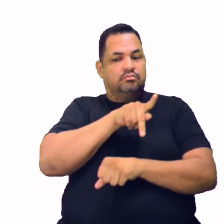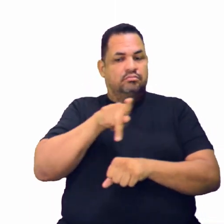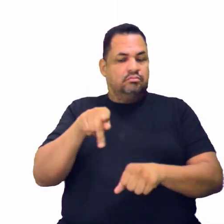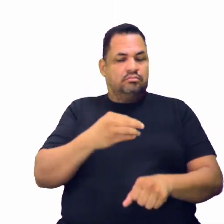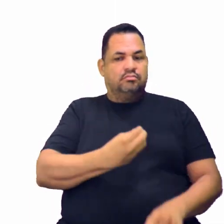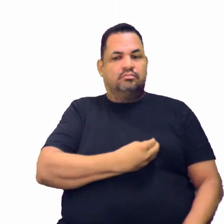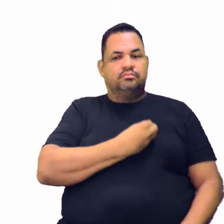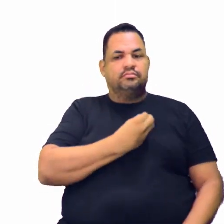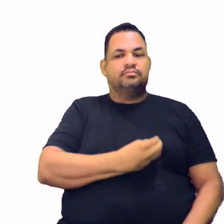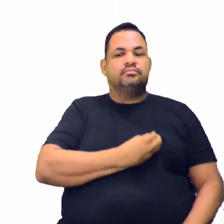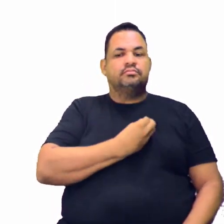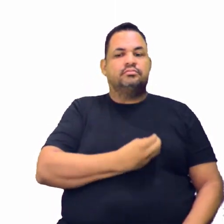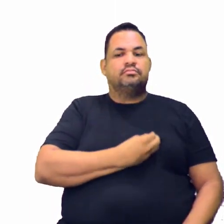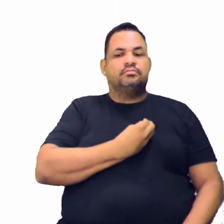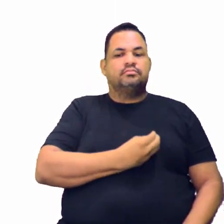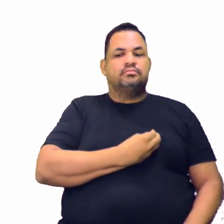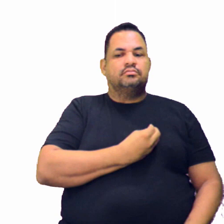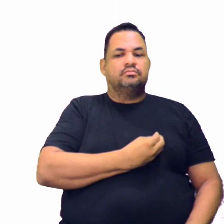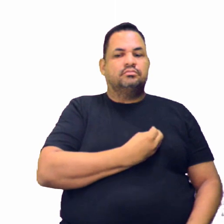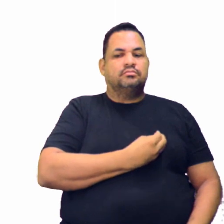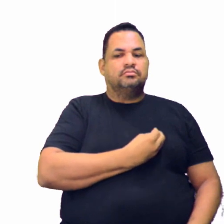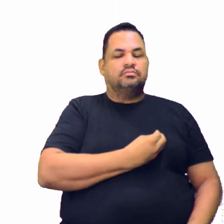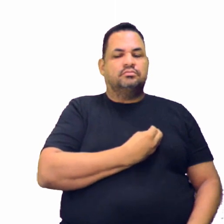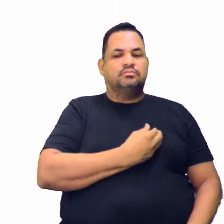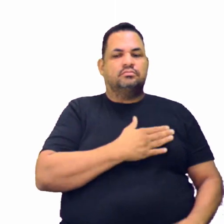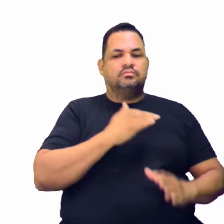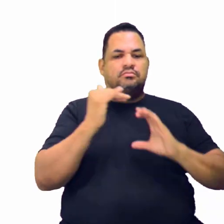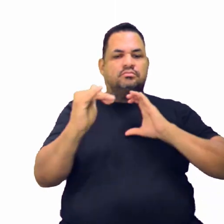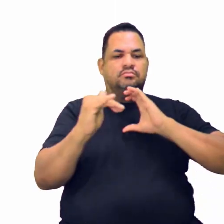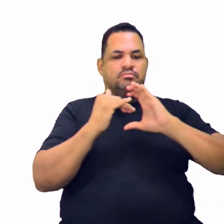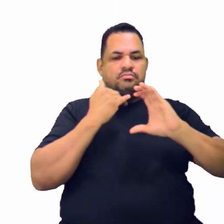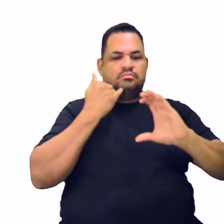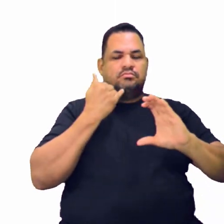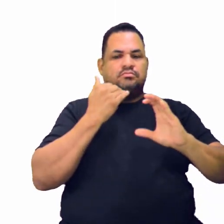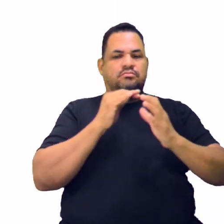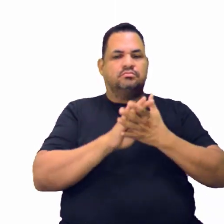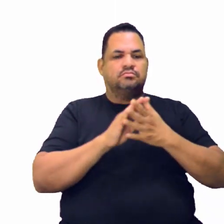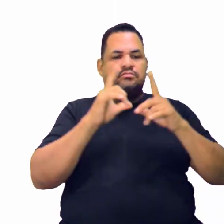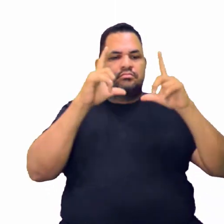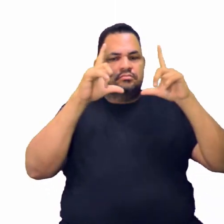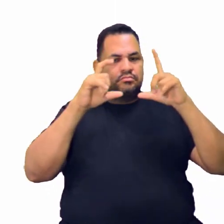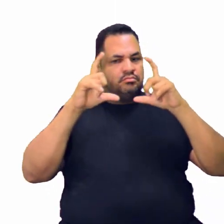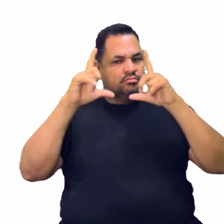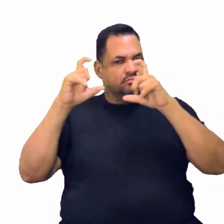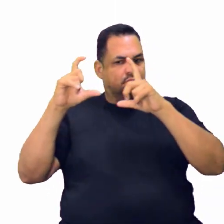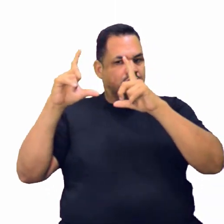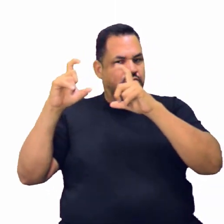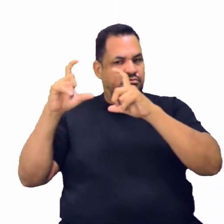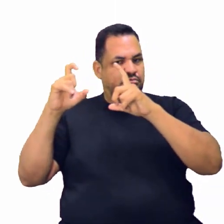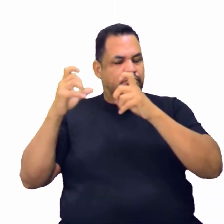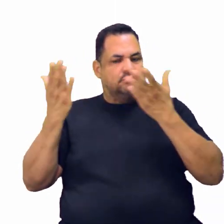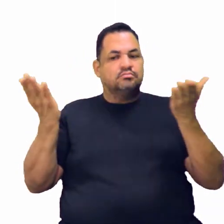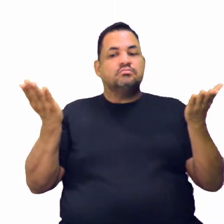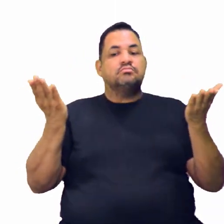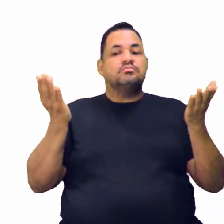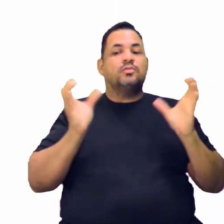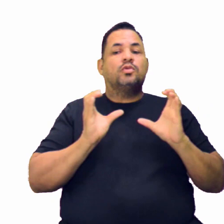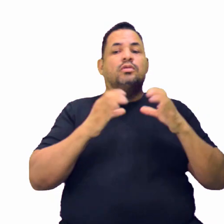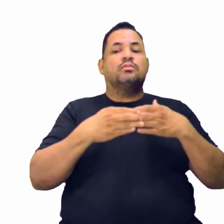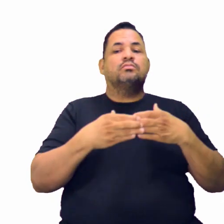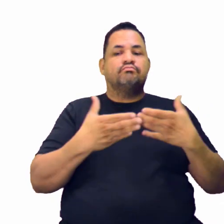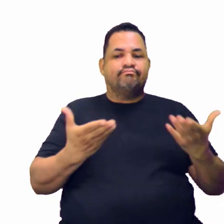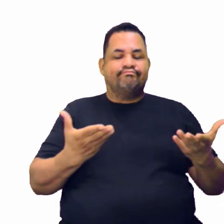professores presenciais enviarem as fotos, isso, da